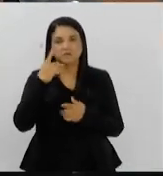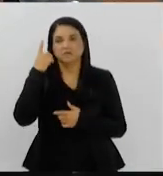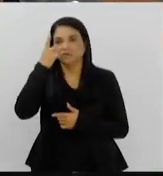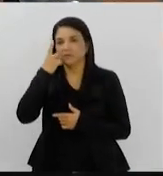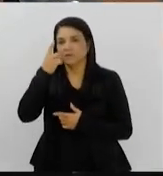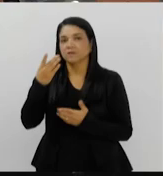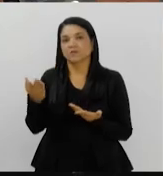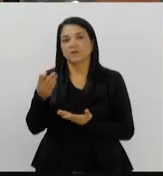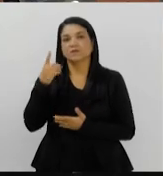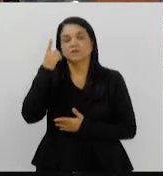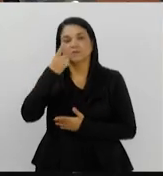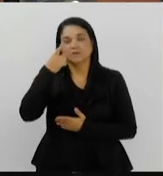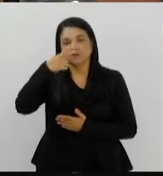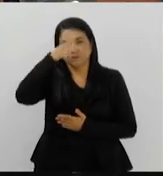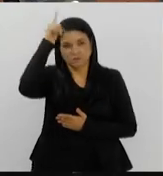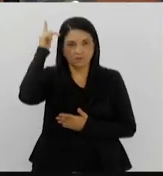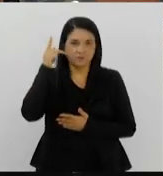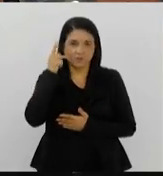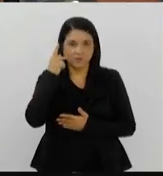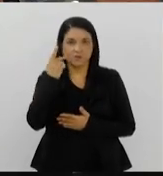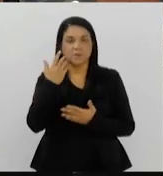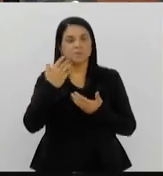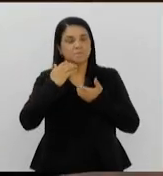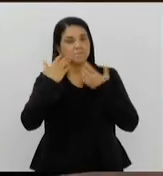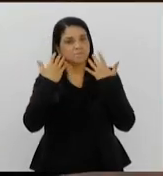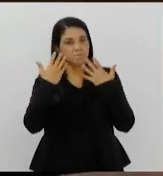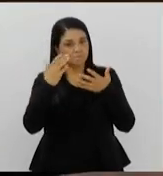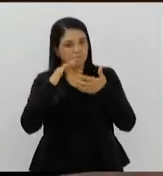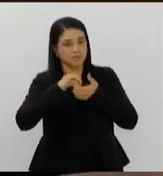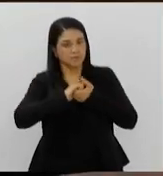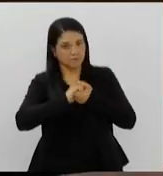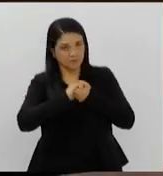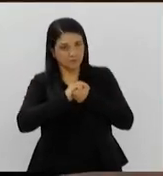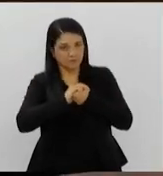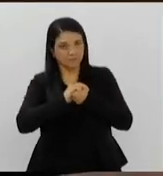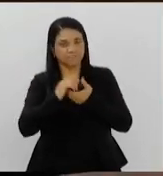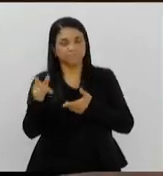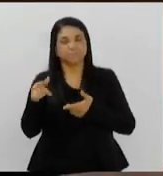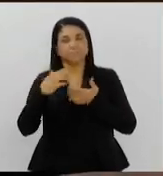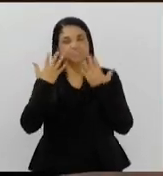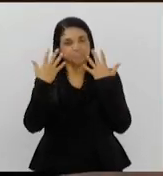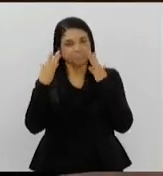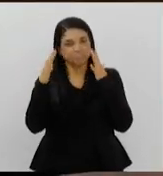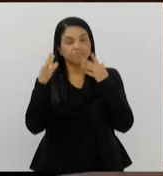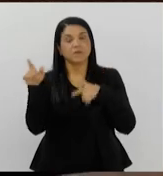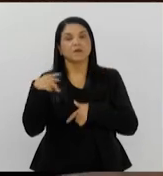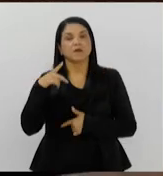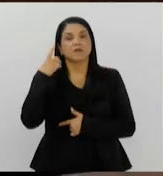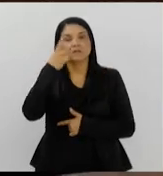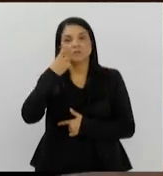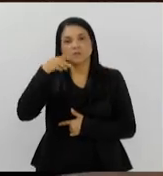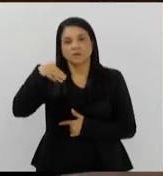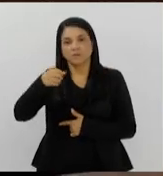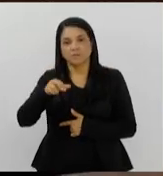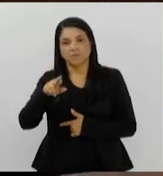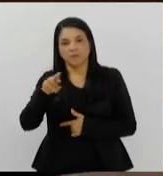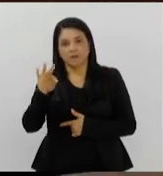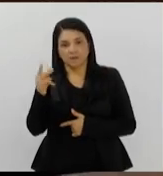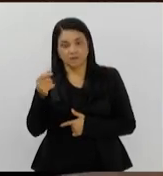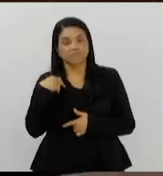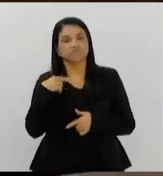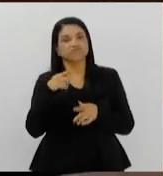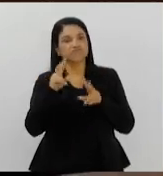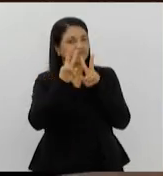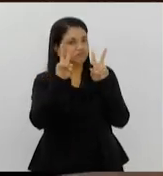deputada Marta. Deputado Luiz Paulo, por favor. Primeiro, parabenizar a deputada Marta Rocha Esse foi um tema recorrente na Comissão de Serviços